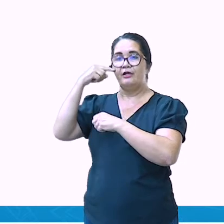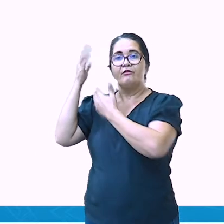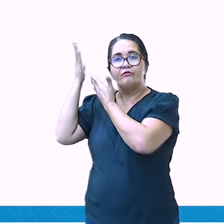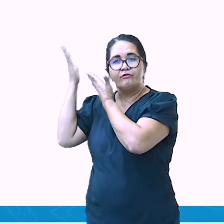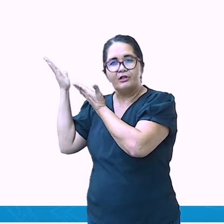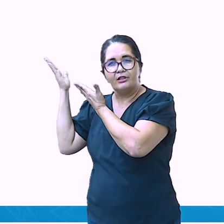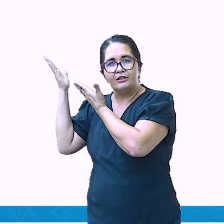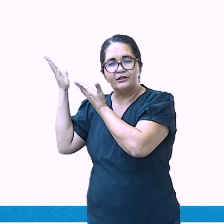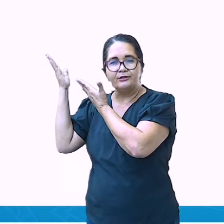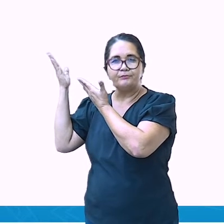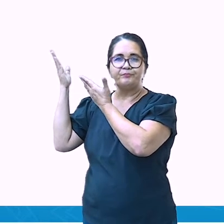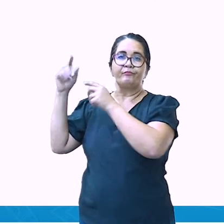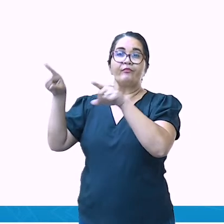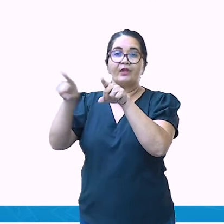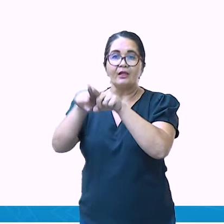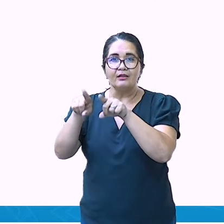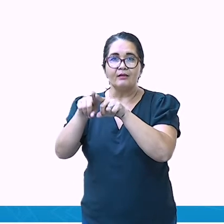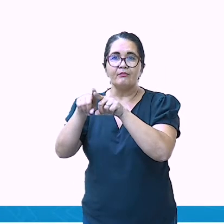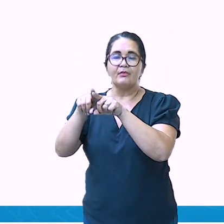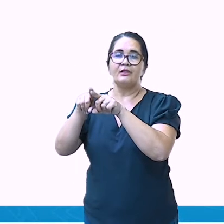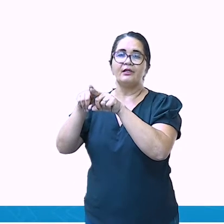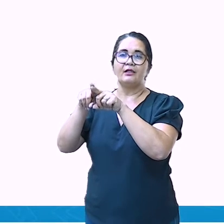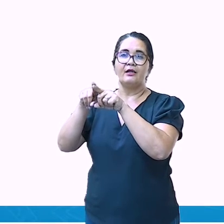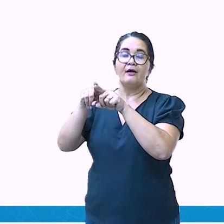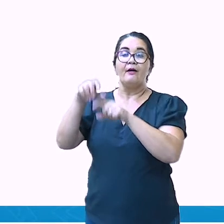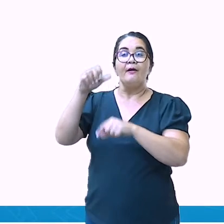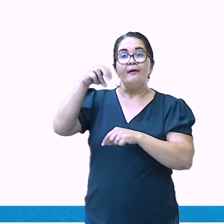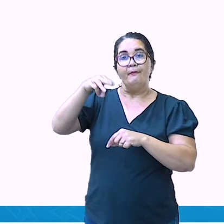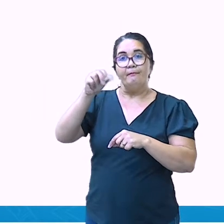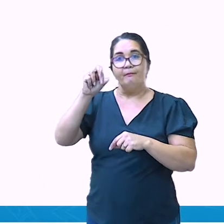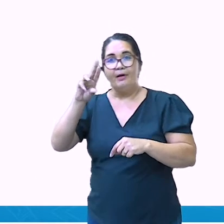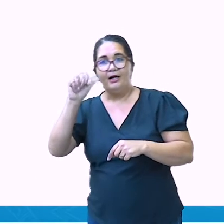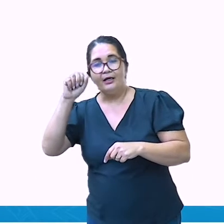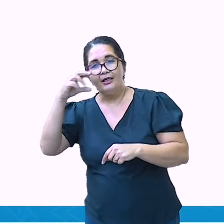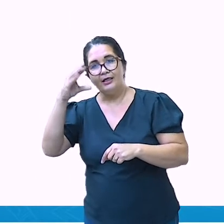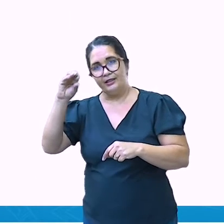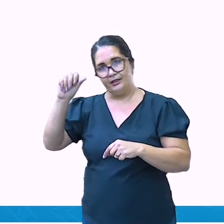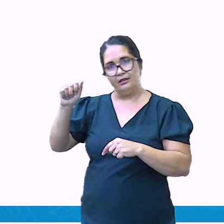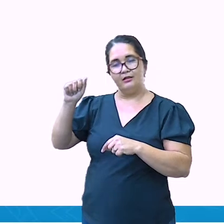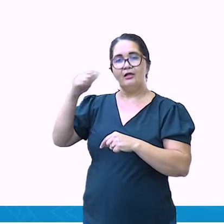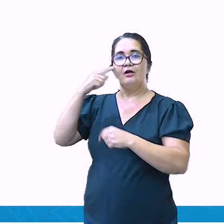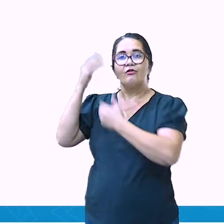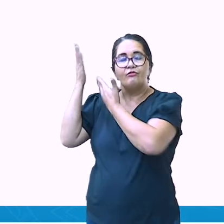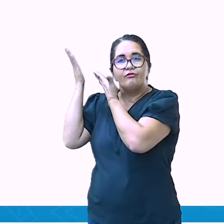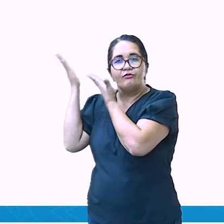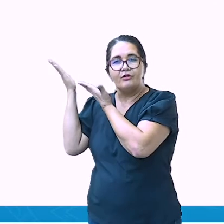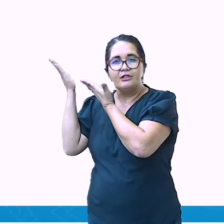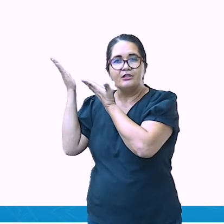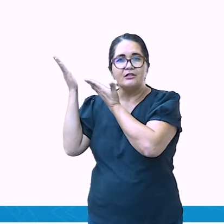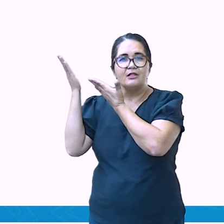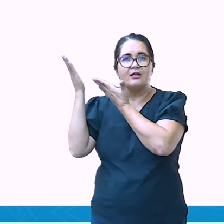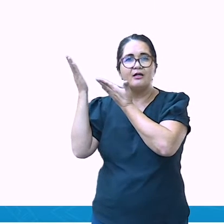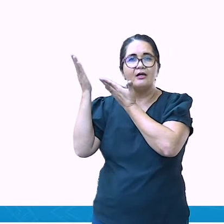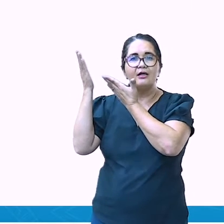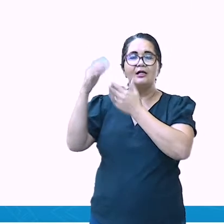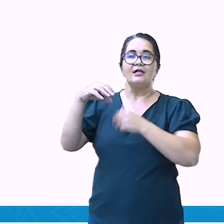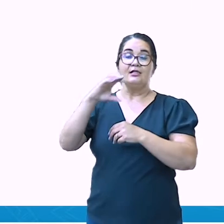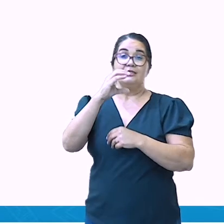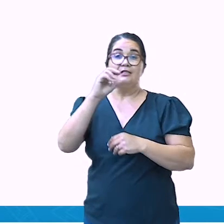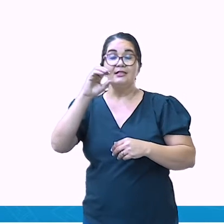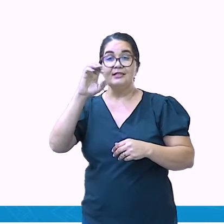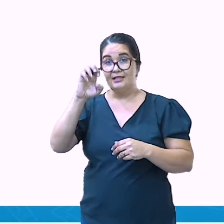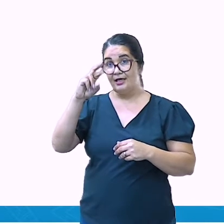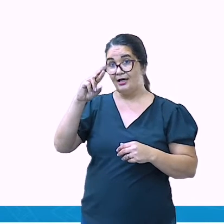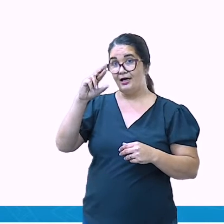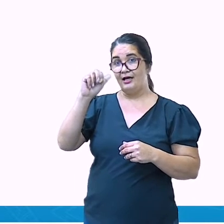Maranhão, a capital São Luís. Piauí, a capital Teresina. Ceará,